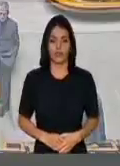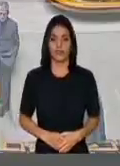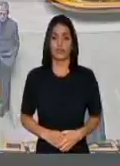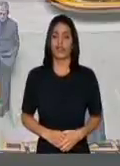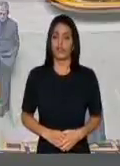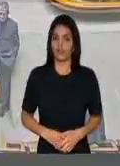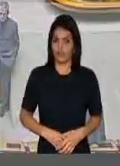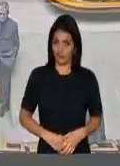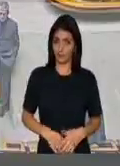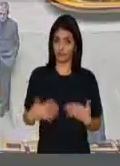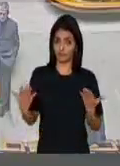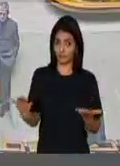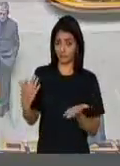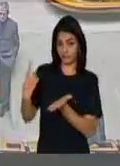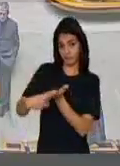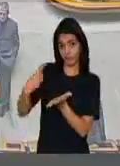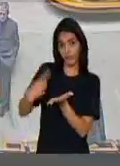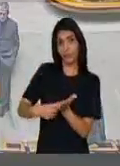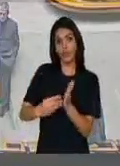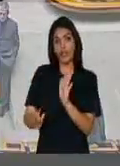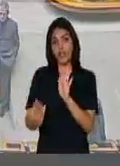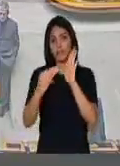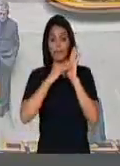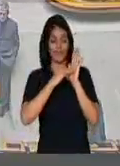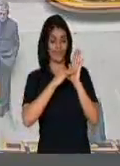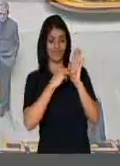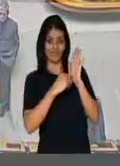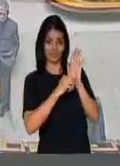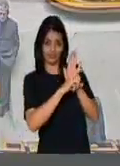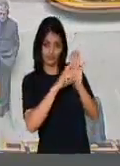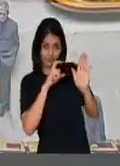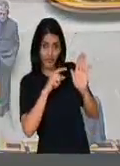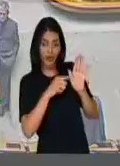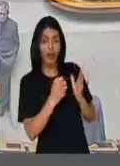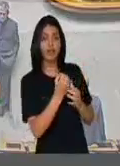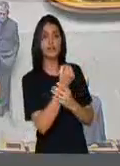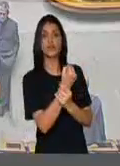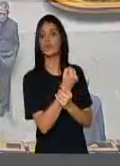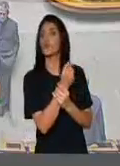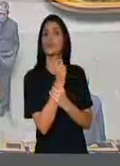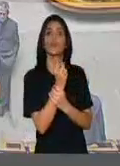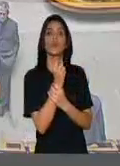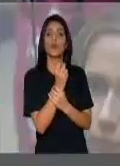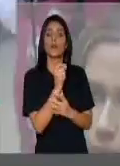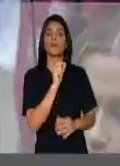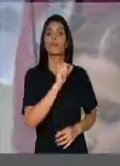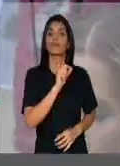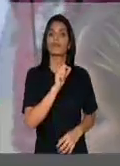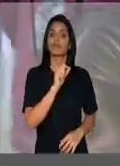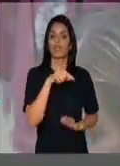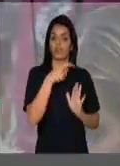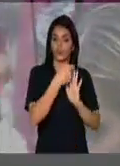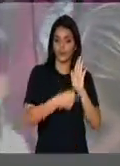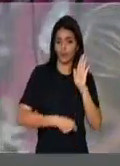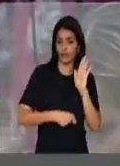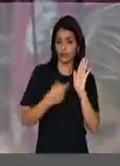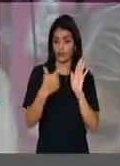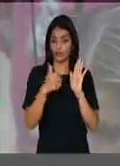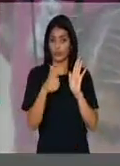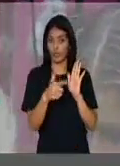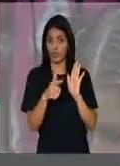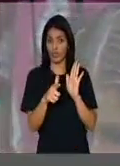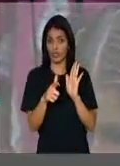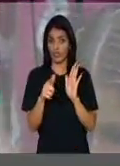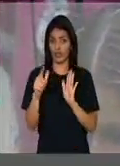emenda. Essa emenda quer exclusivamente garantir que no texto você não vai ter